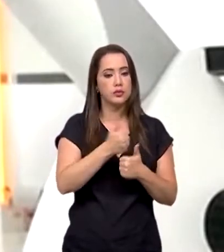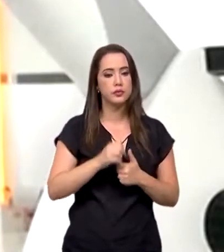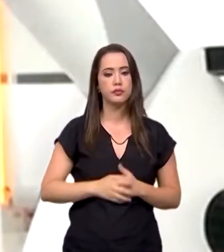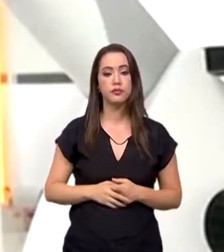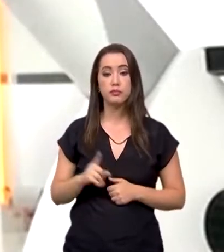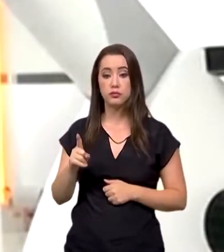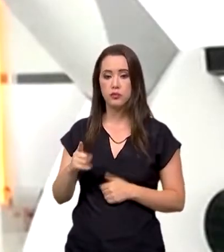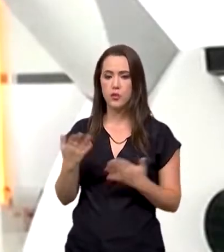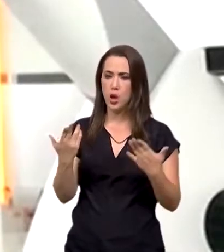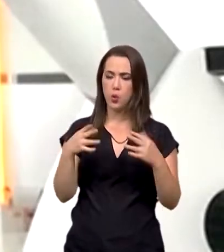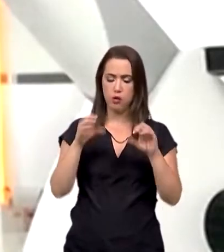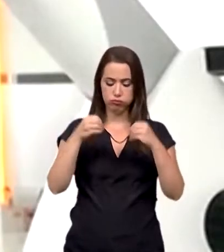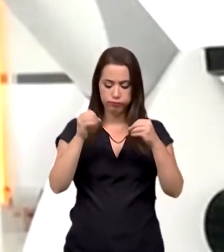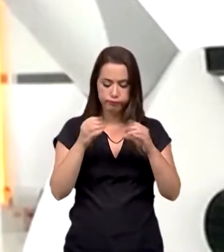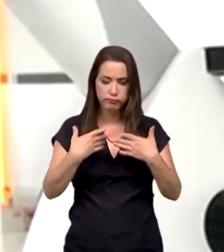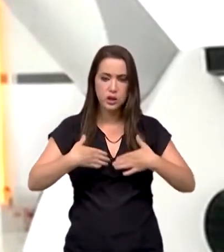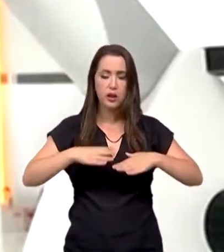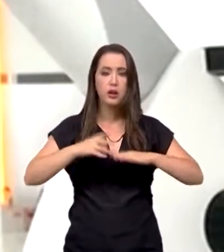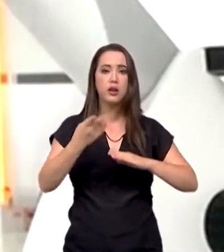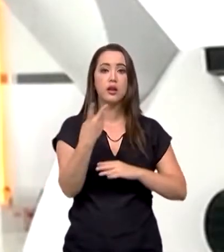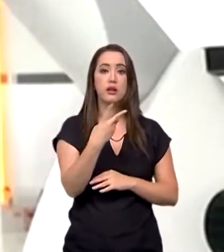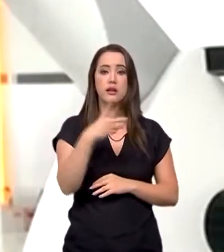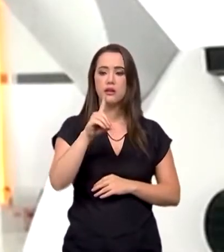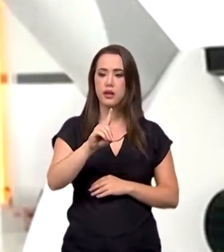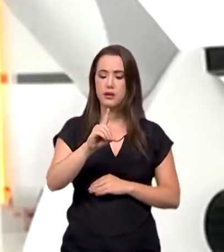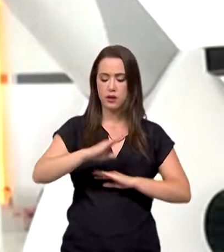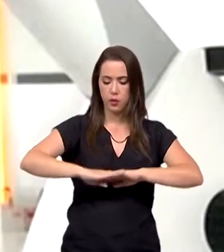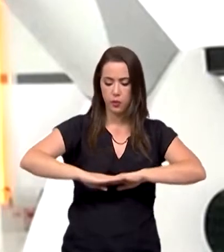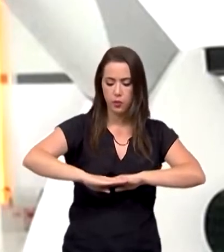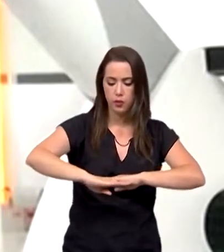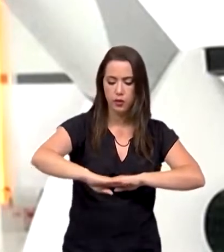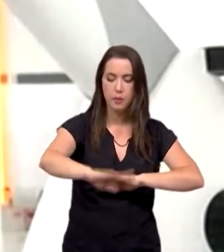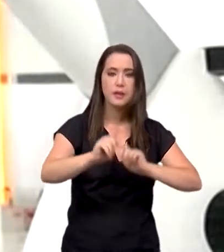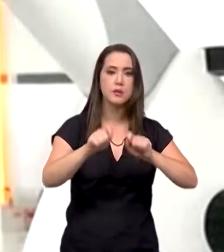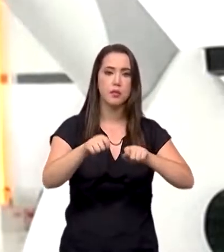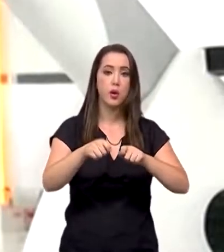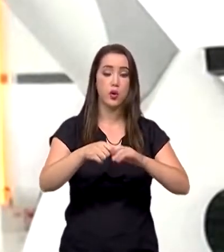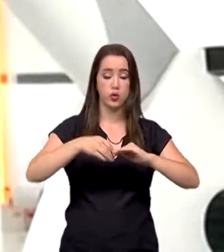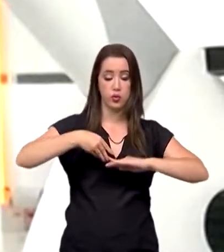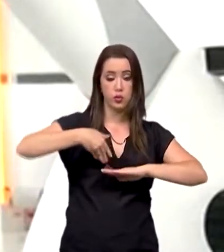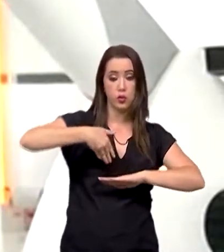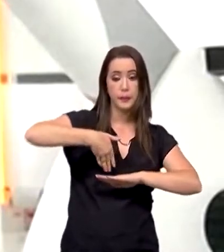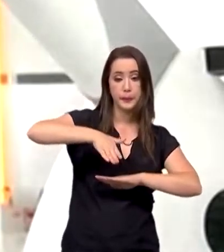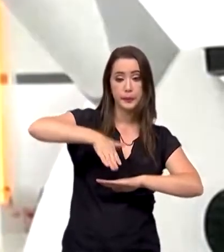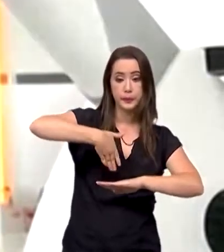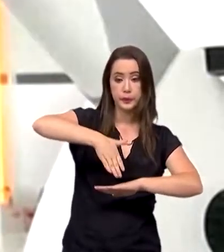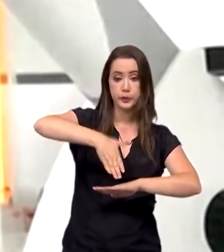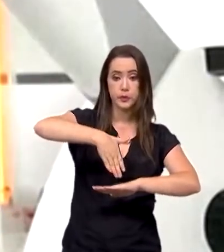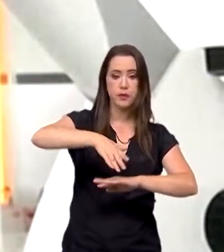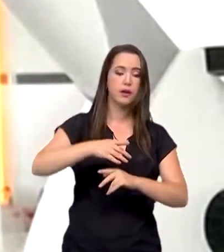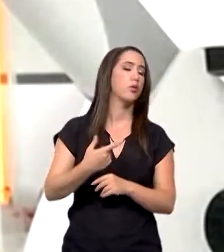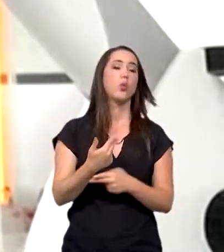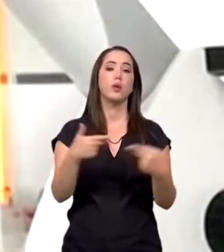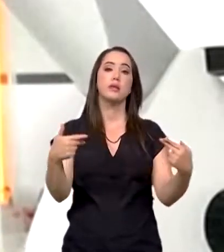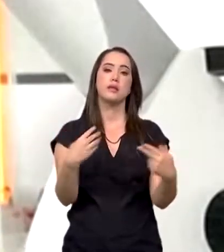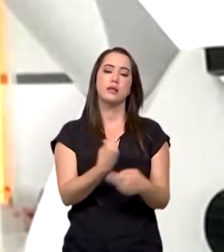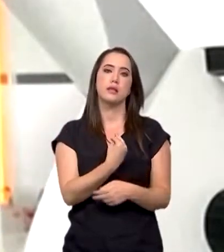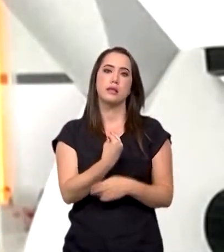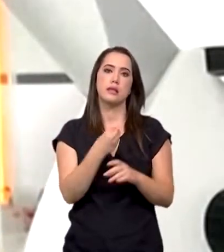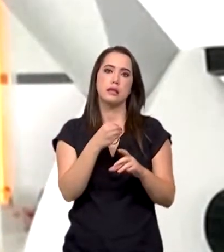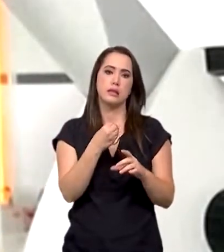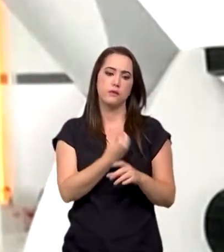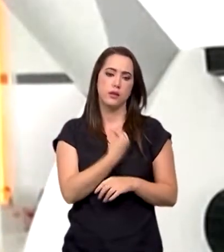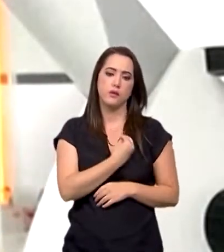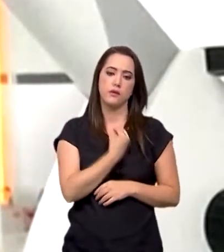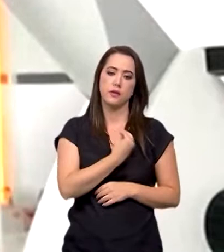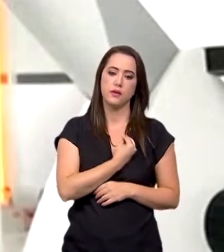3D, mas que te possibilita imprimir materiais vivos, né? Ou seja, você vai carregar nos cabeçotes